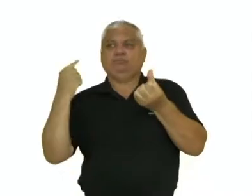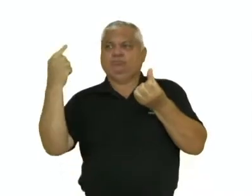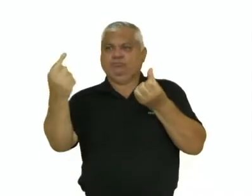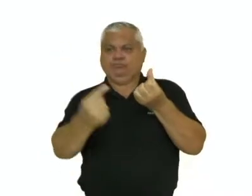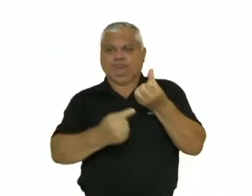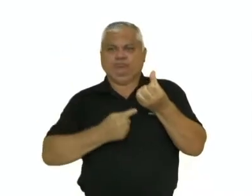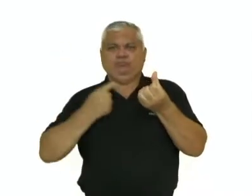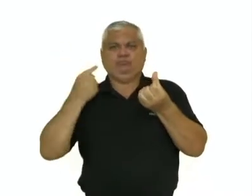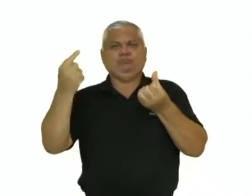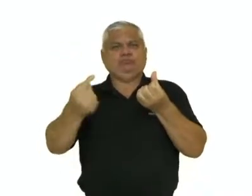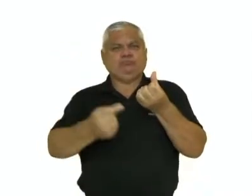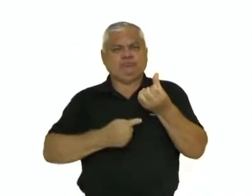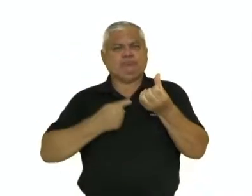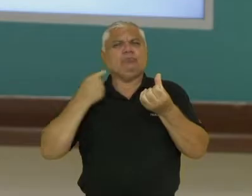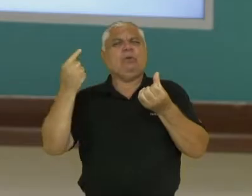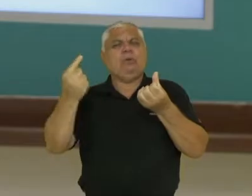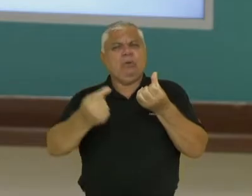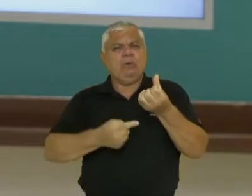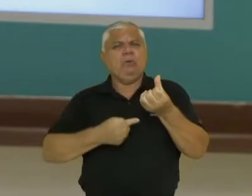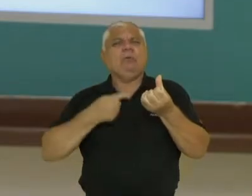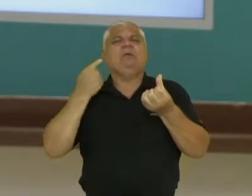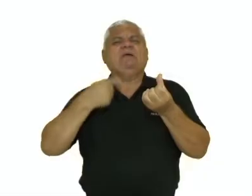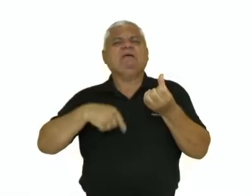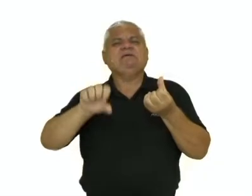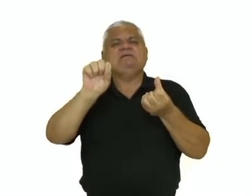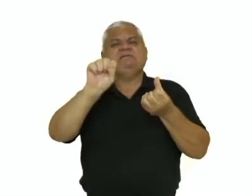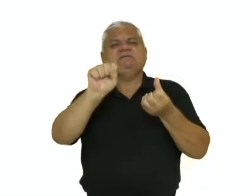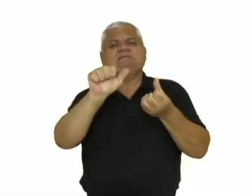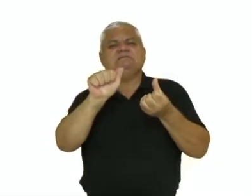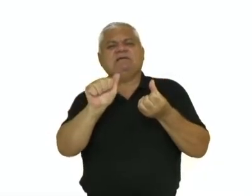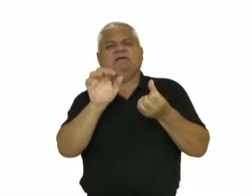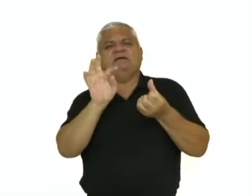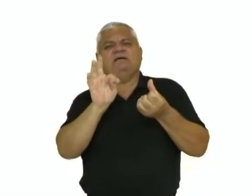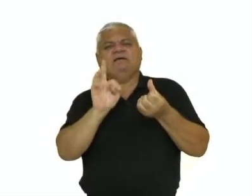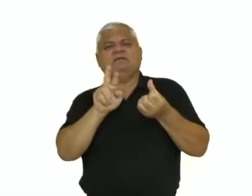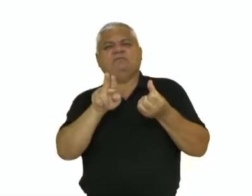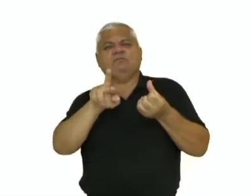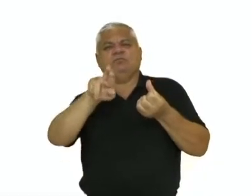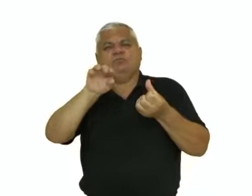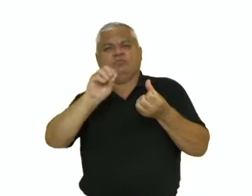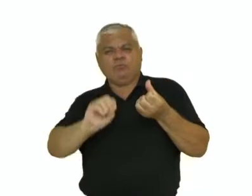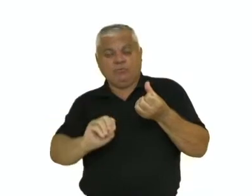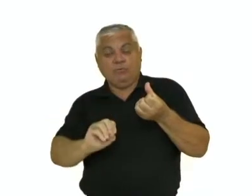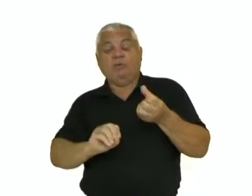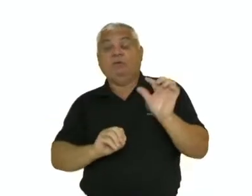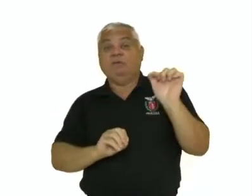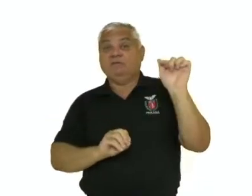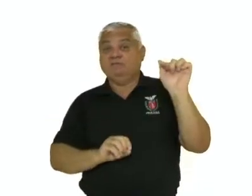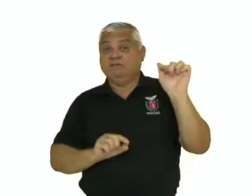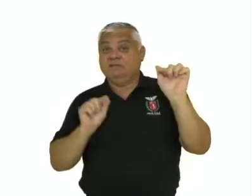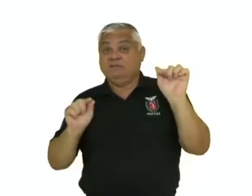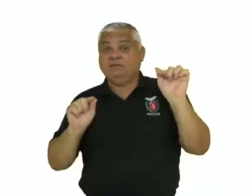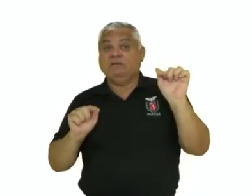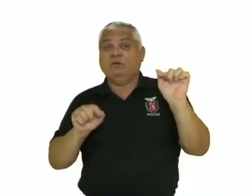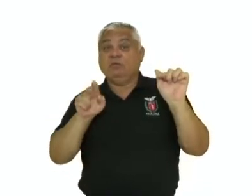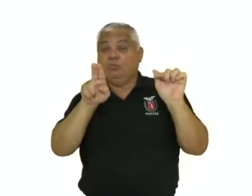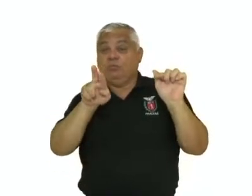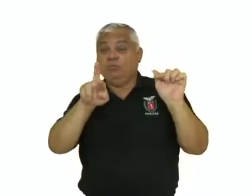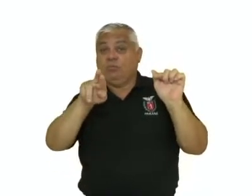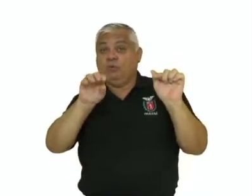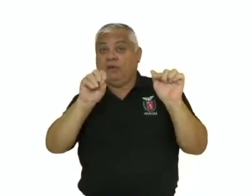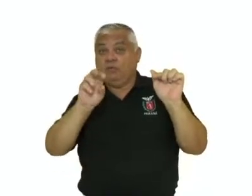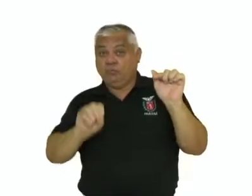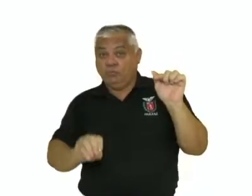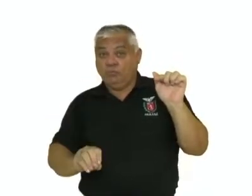planeta muito famoso, que apresenta alguns anéis. É Saturno. Depois nós temos o 7º planeta, Urano, e o